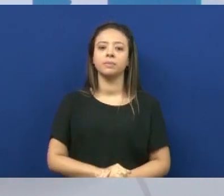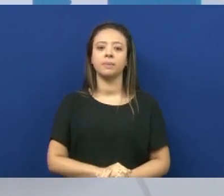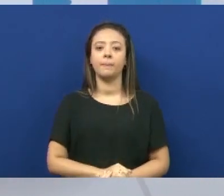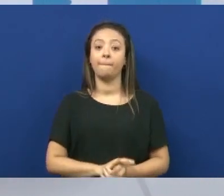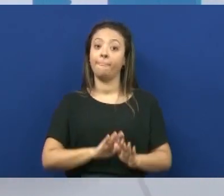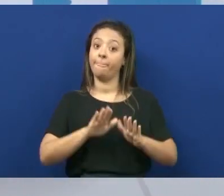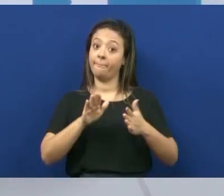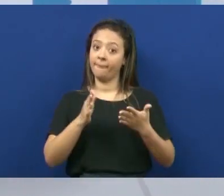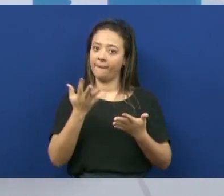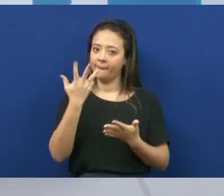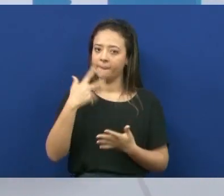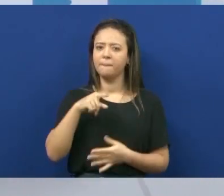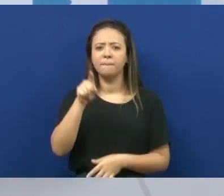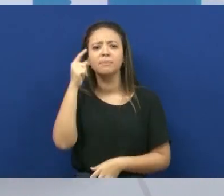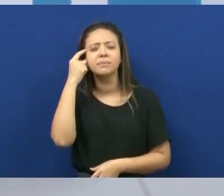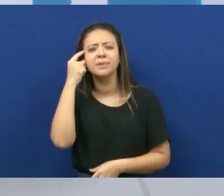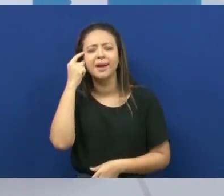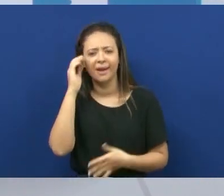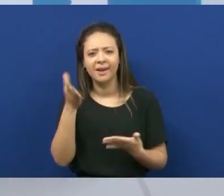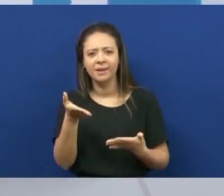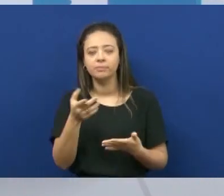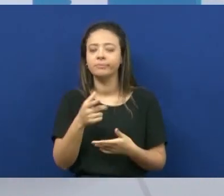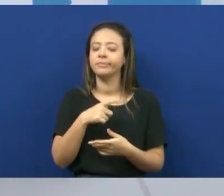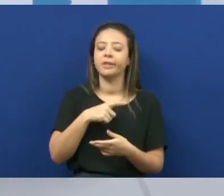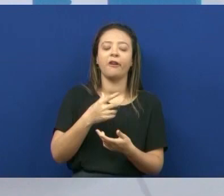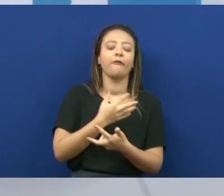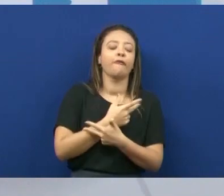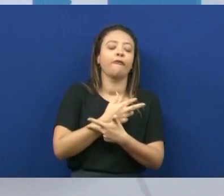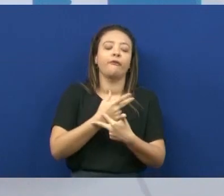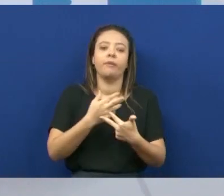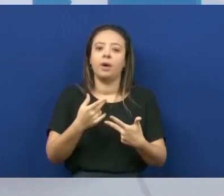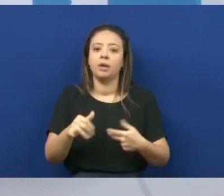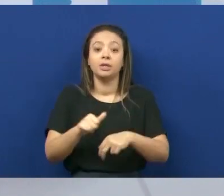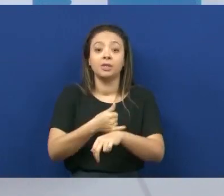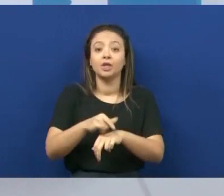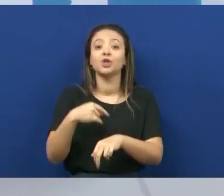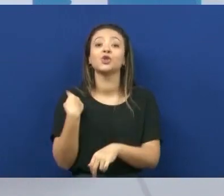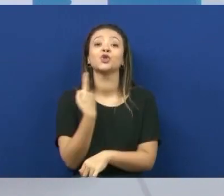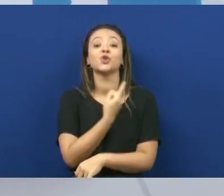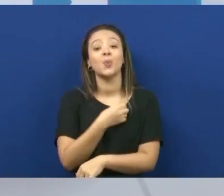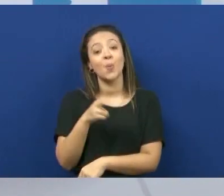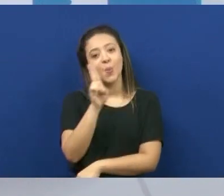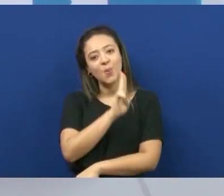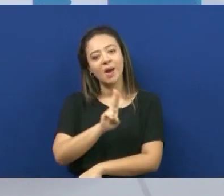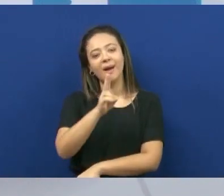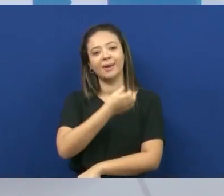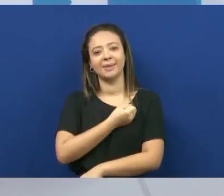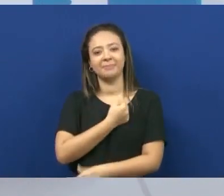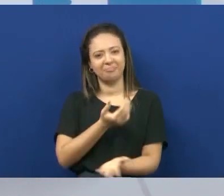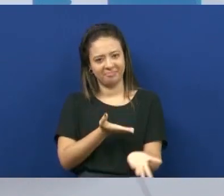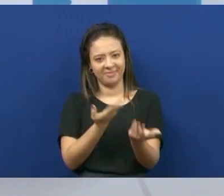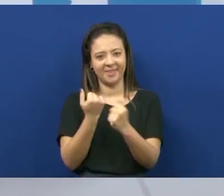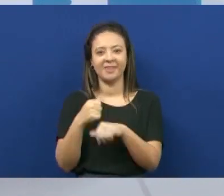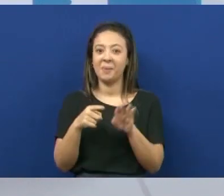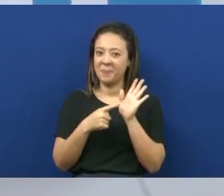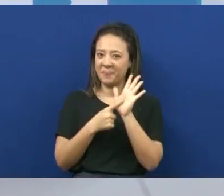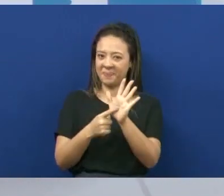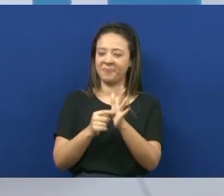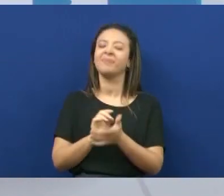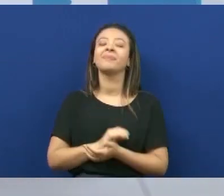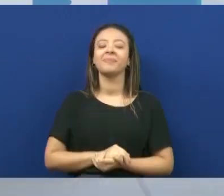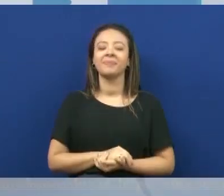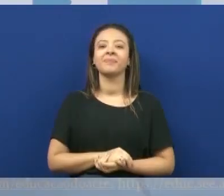Então, crianças, vocês pensaram de diferentes formas que utilizamos esses números? Vem comigo que eu vou te mostrar alguns.